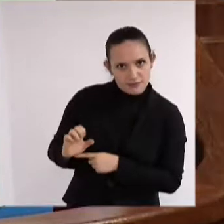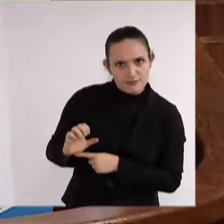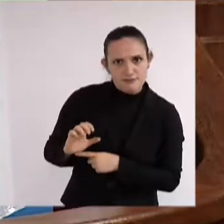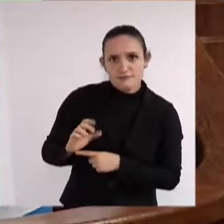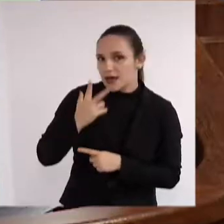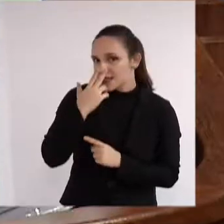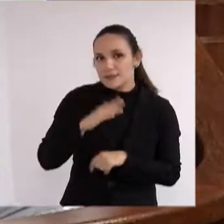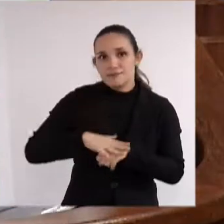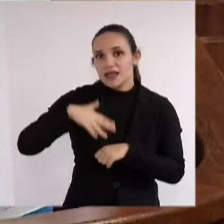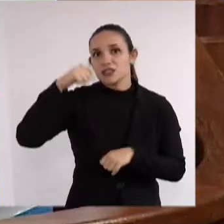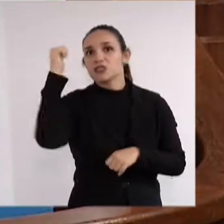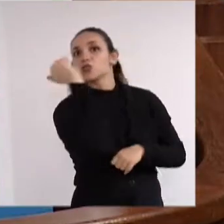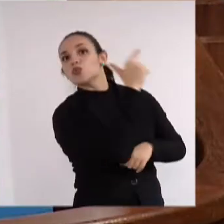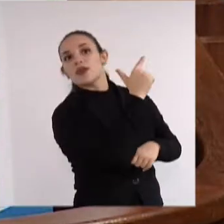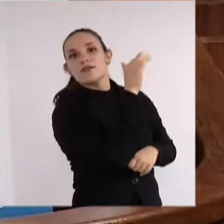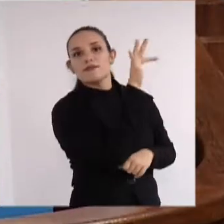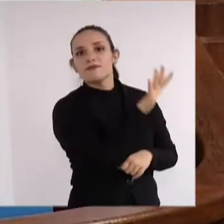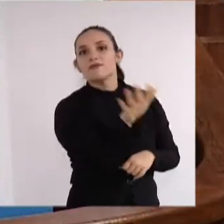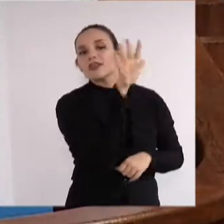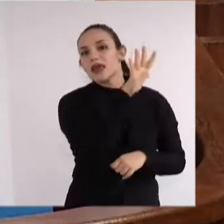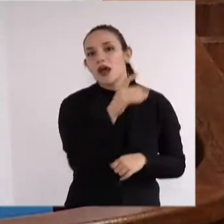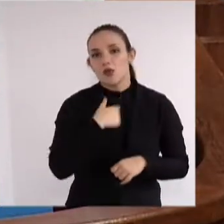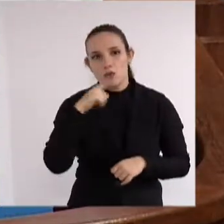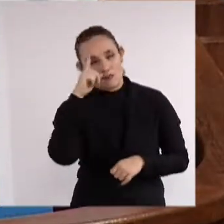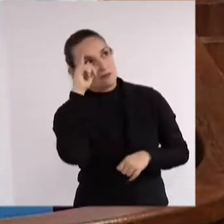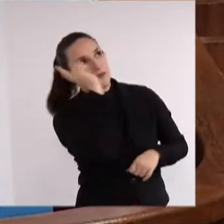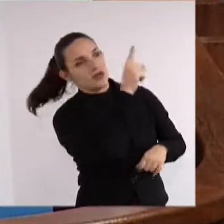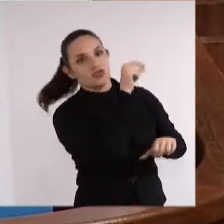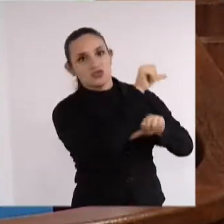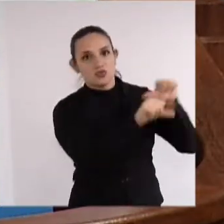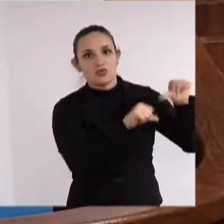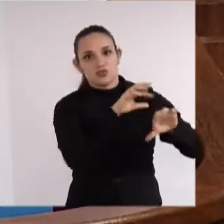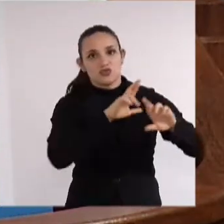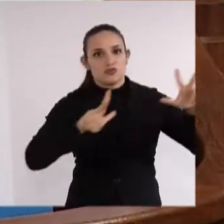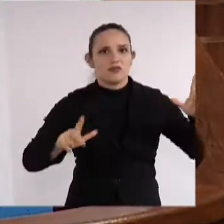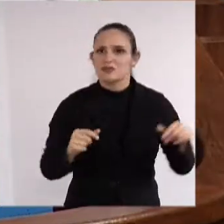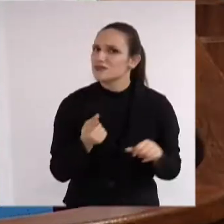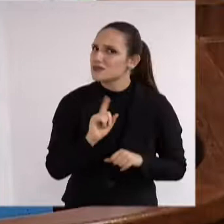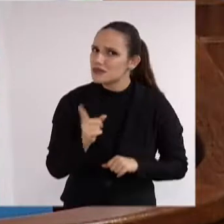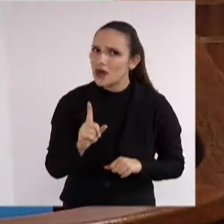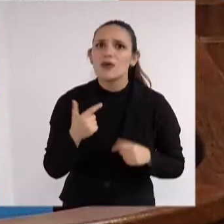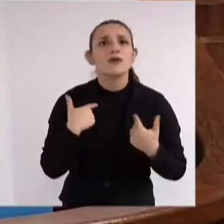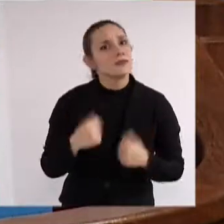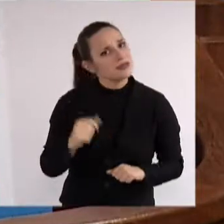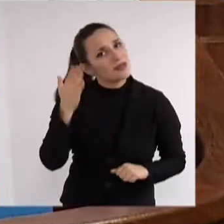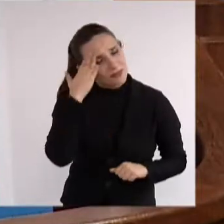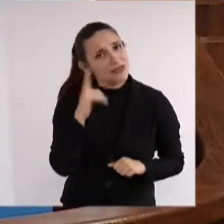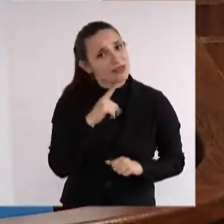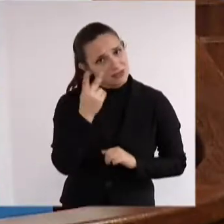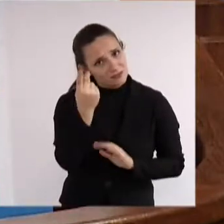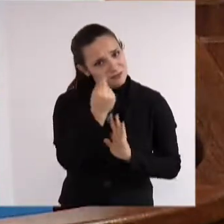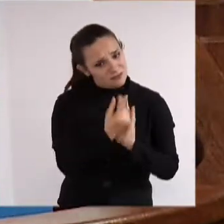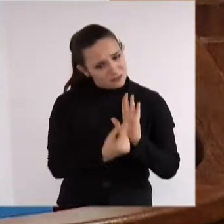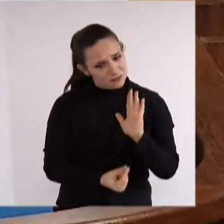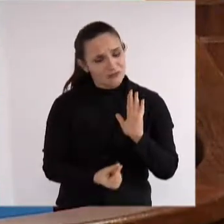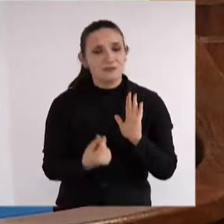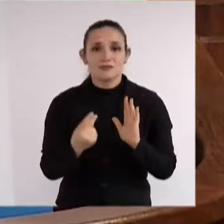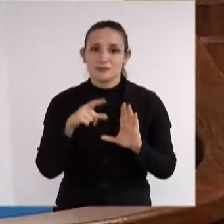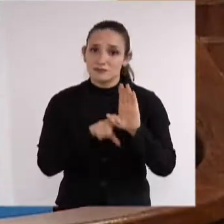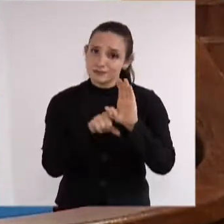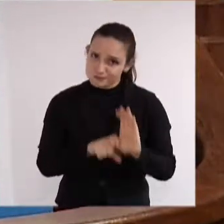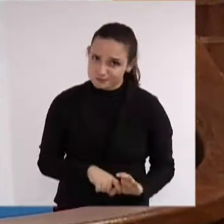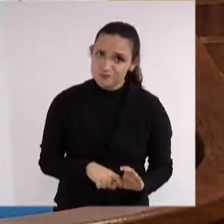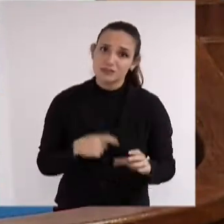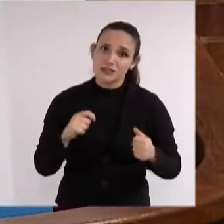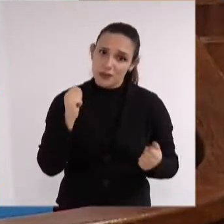violando o princípio da iniciativa privada, criando despesas sem dispor de orçamento nacional, do